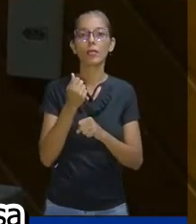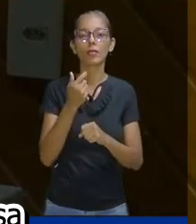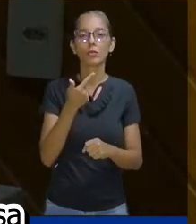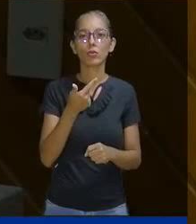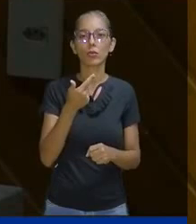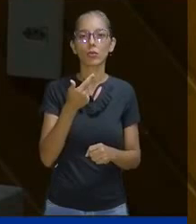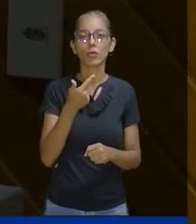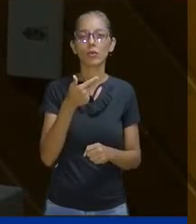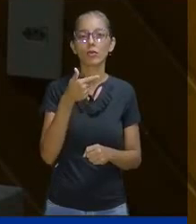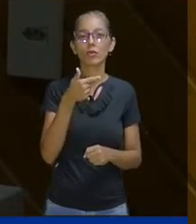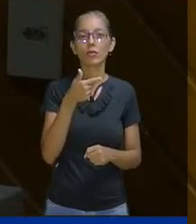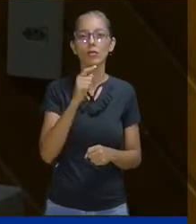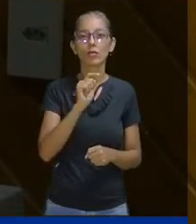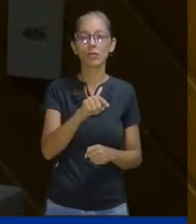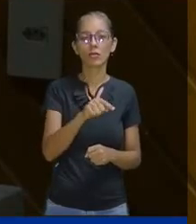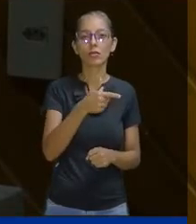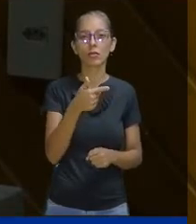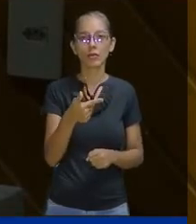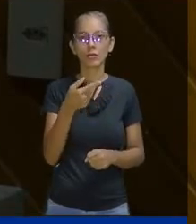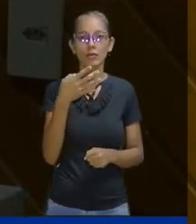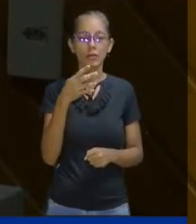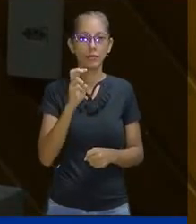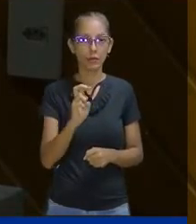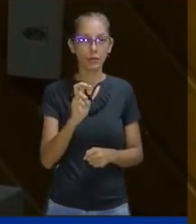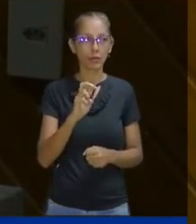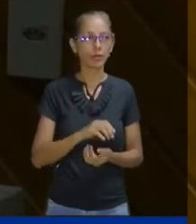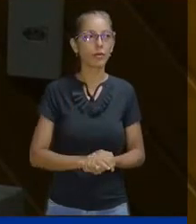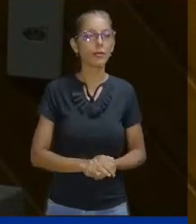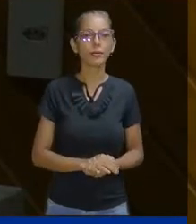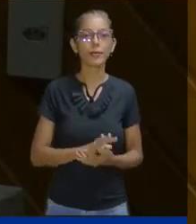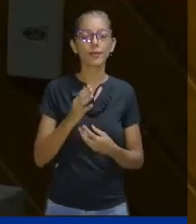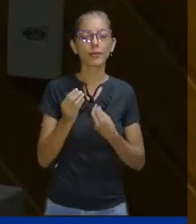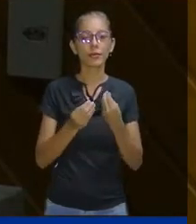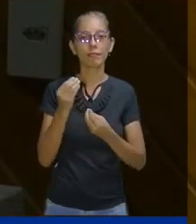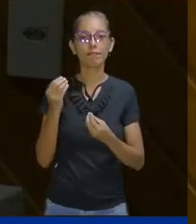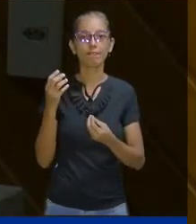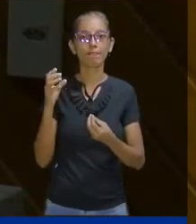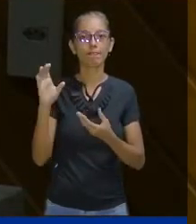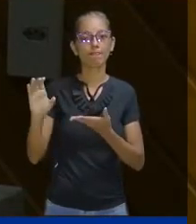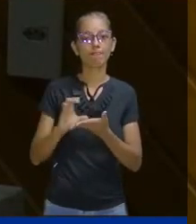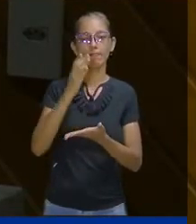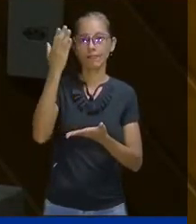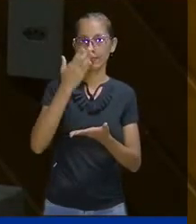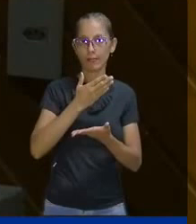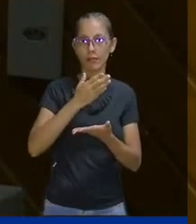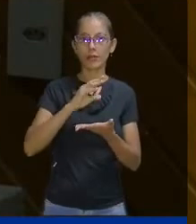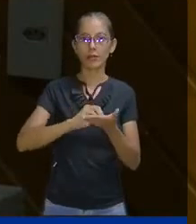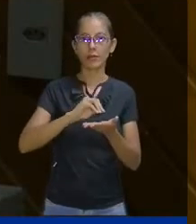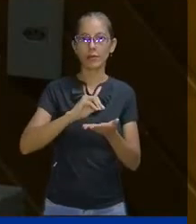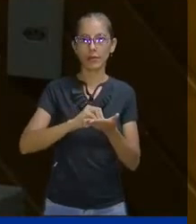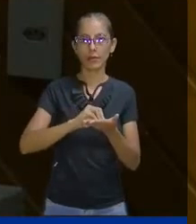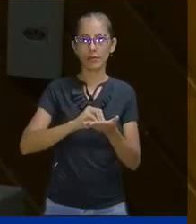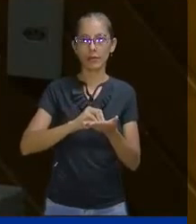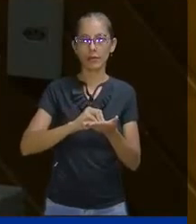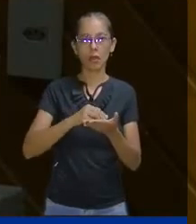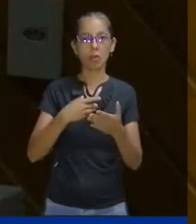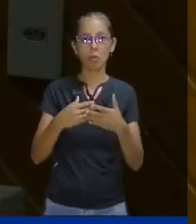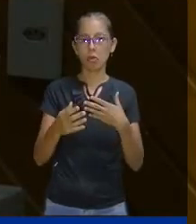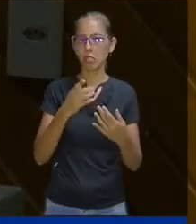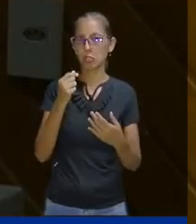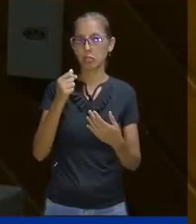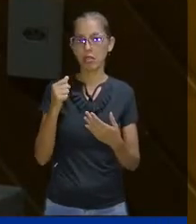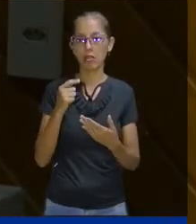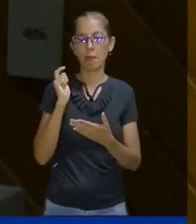2.545. Entretanto, verifique-se que tal despesa não foi registrada na prestação de contas qualquer movimentação de recursos na